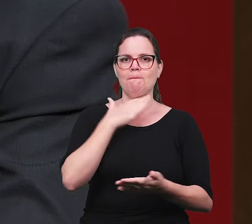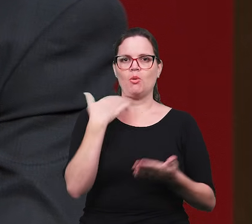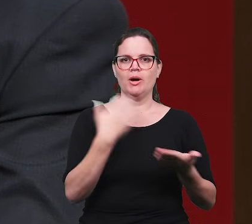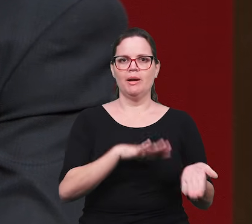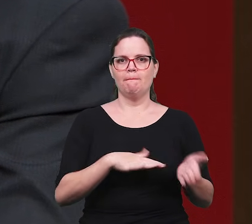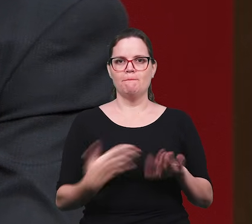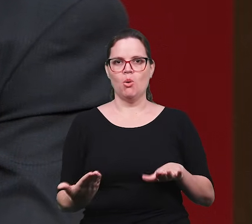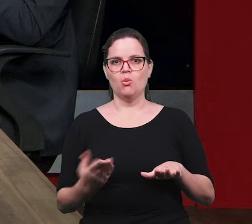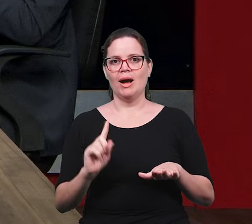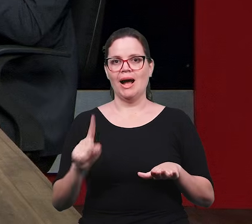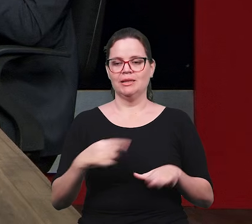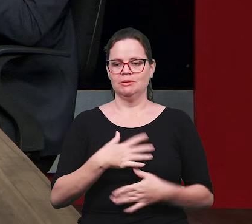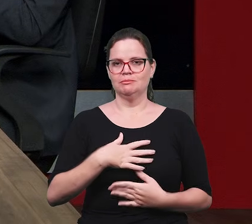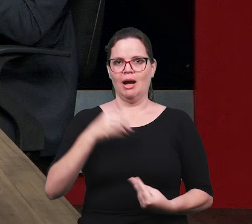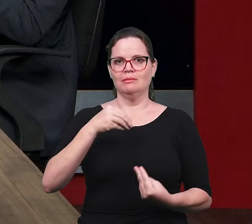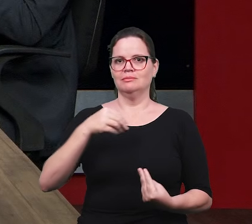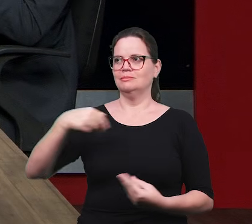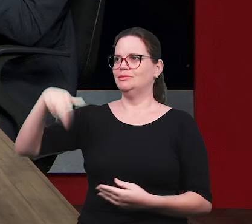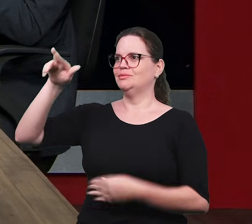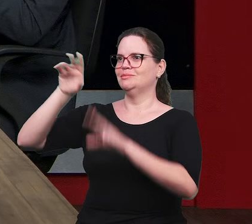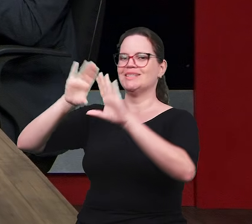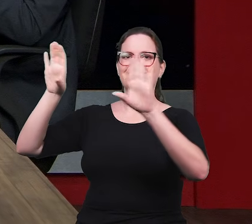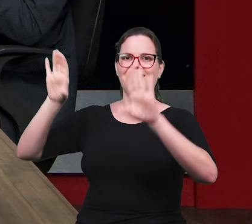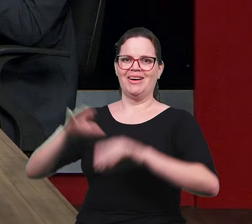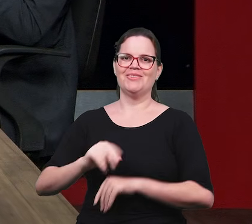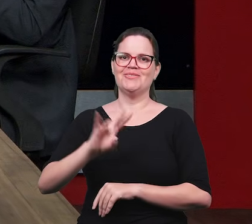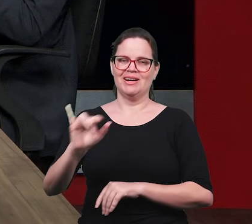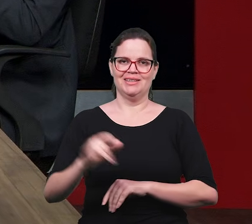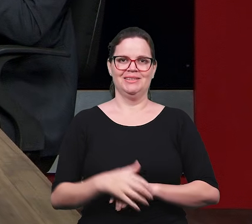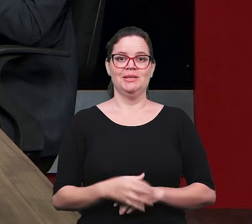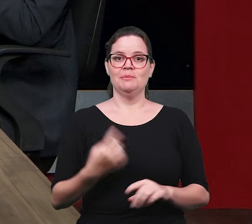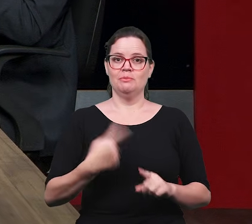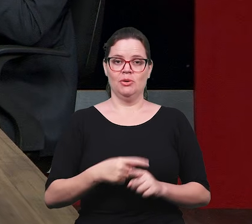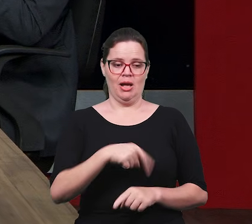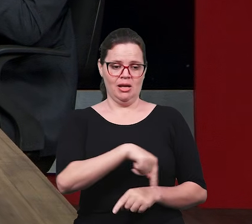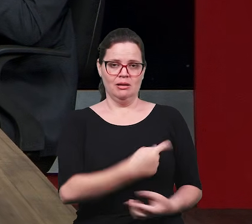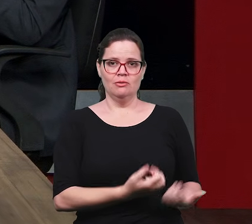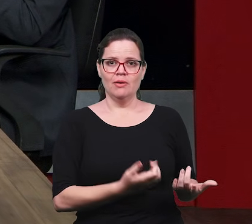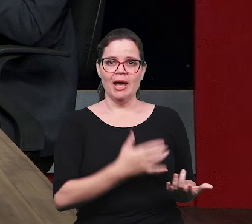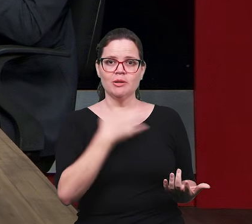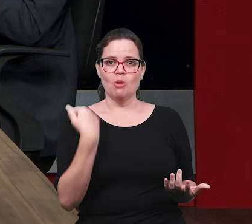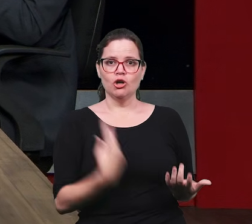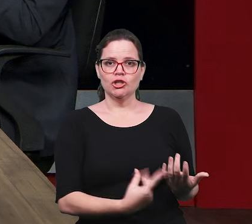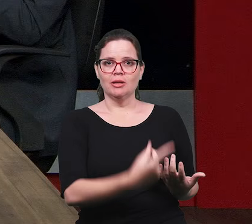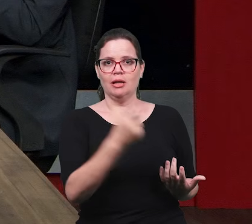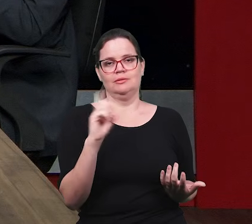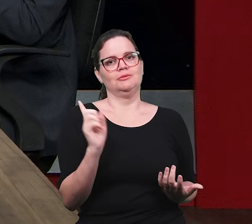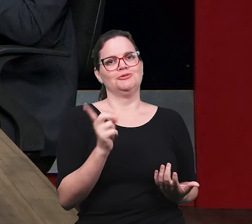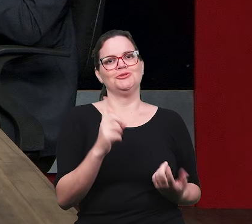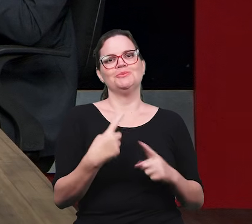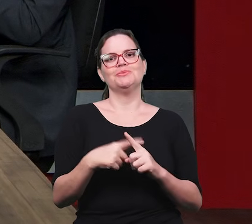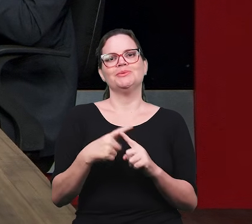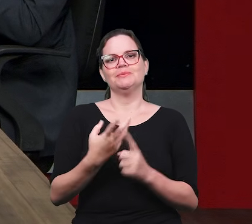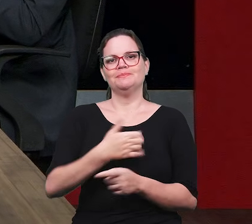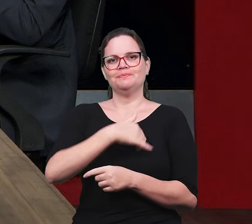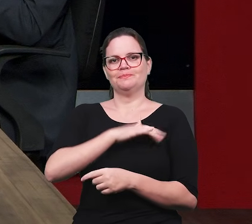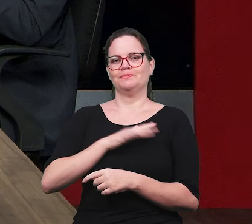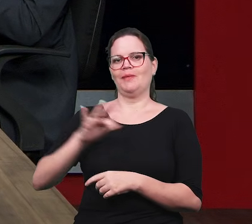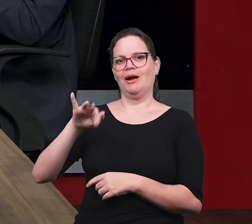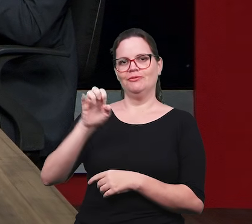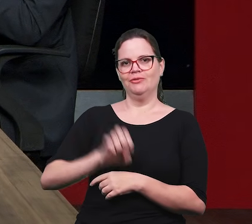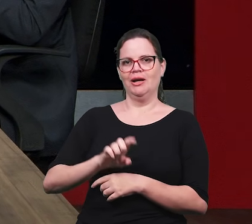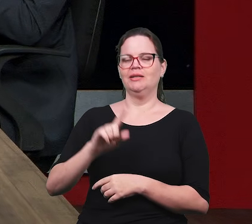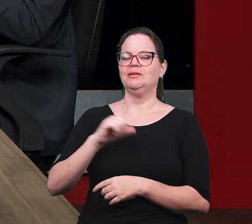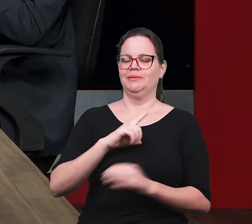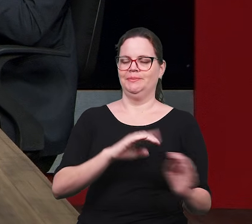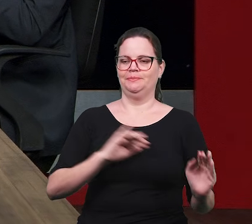promessa do Senhor era para que a segunda morte eles não passariam por ela, porque justamente eles tinham guardado a fé no coração. E aí a